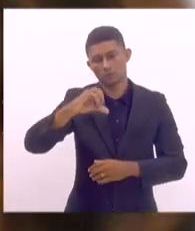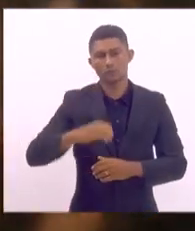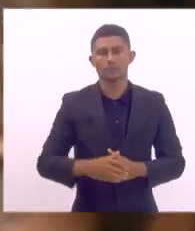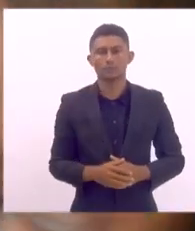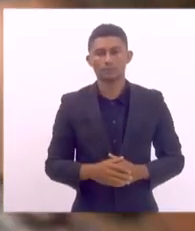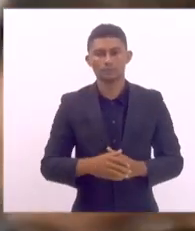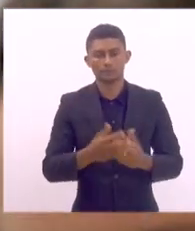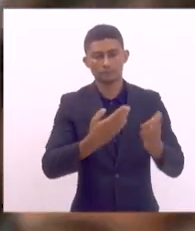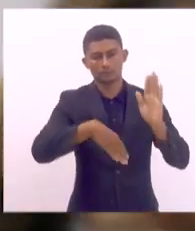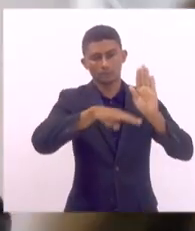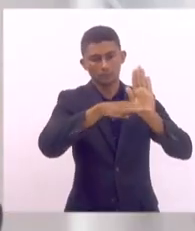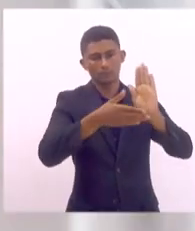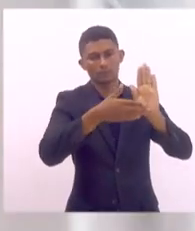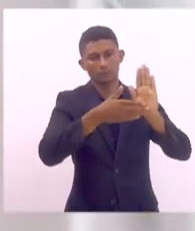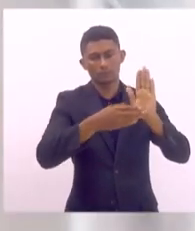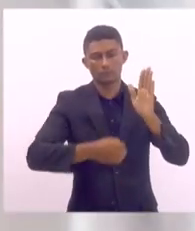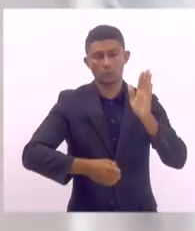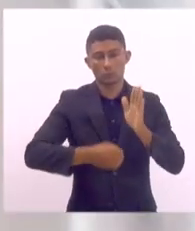Quarto da pauta.